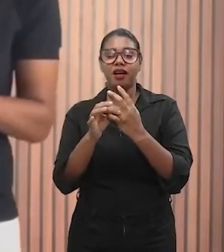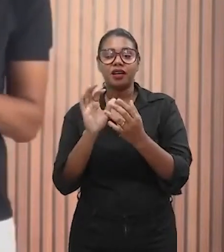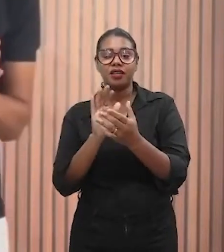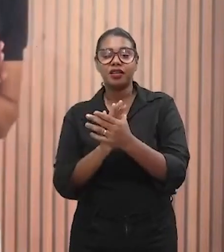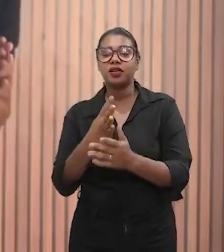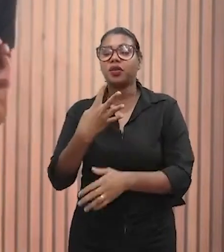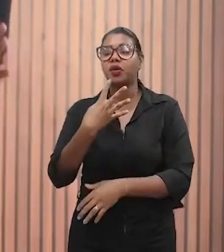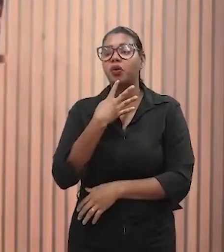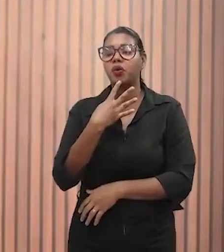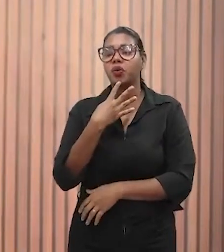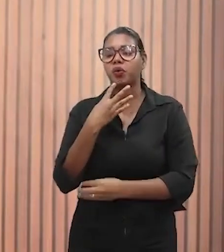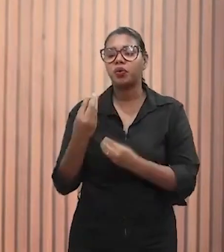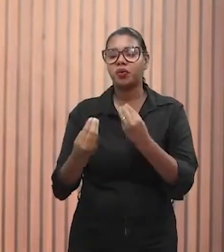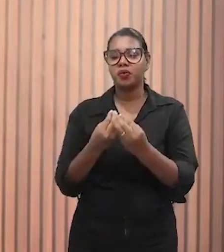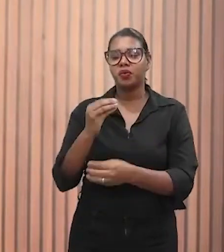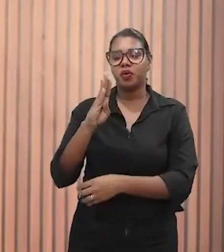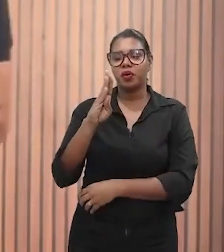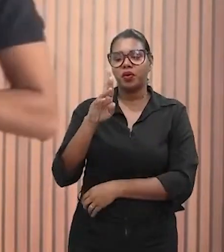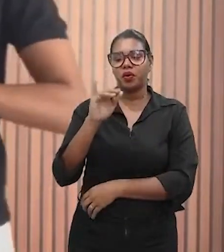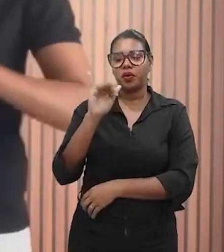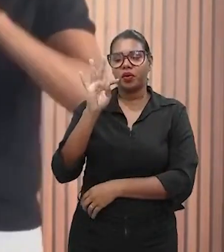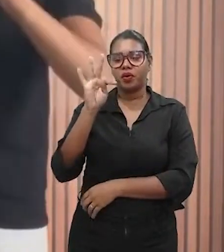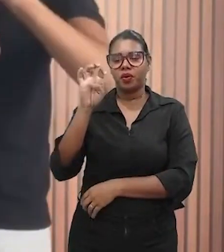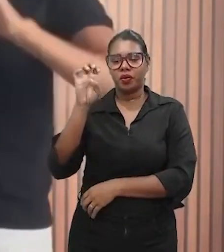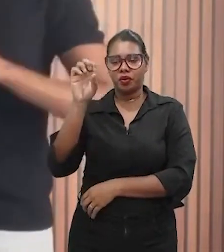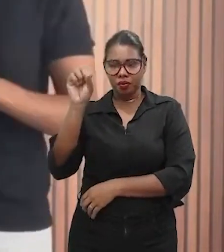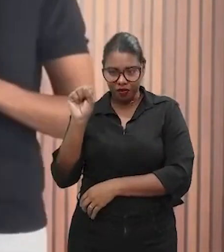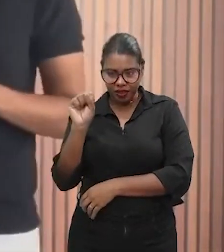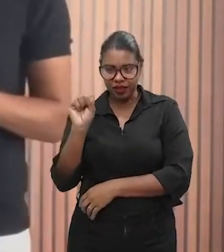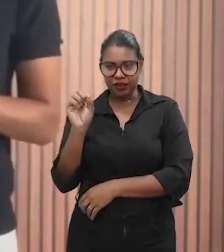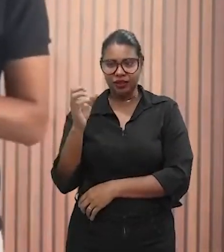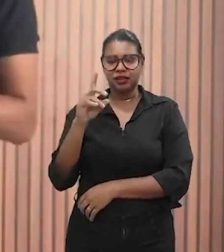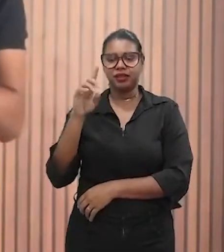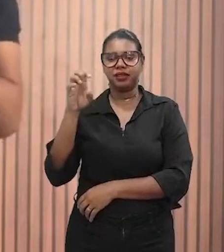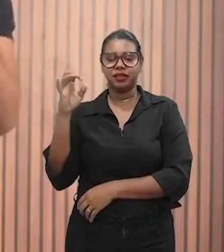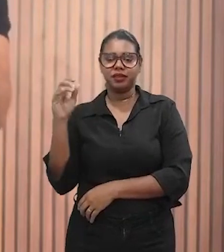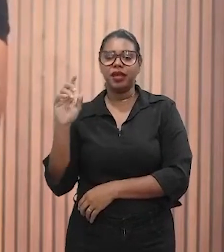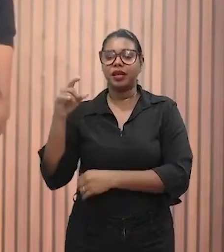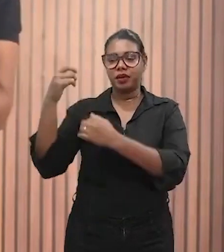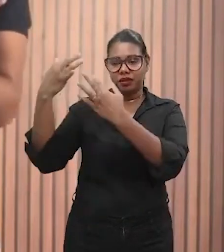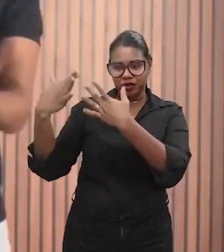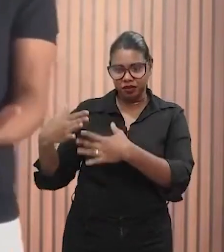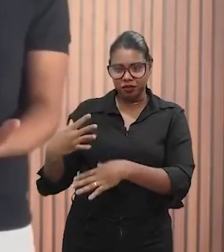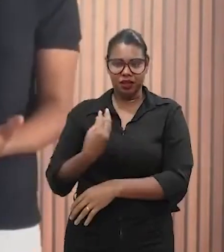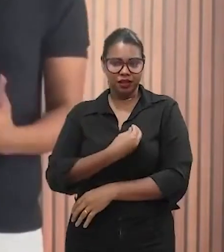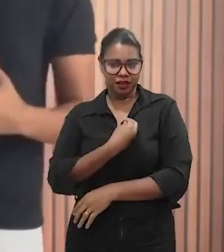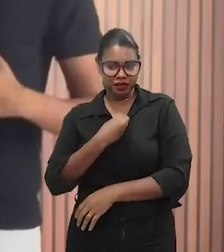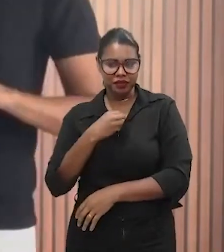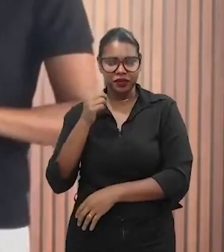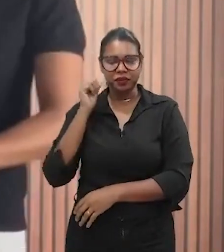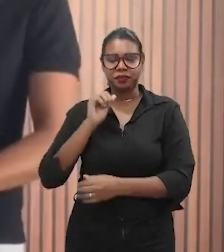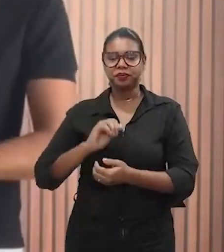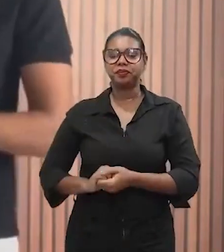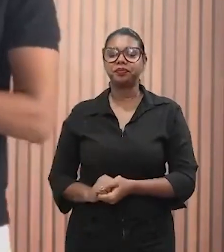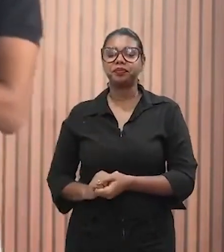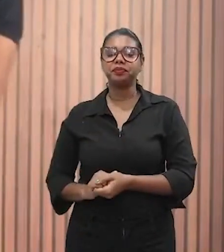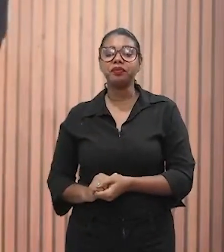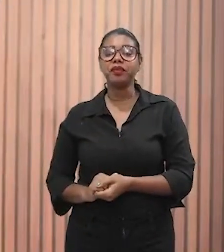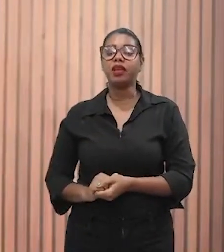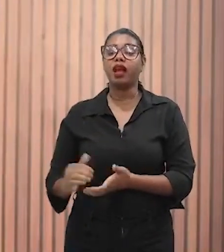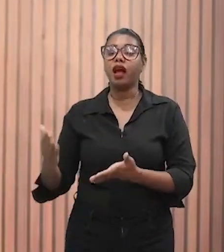conhecida como Brits de Albuquerque, que depois eu vou falar mais sobre ela. E aí, Duarte Coelho vai ter